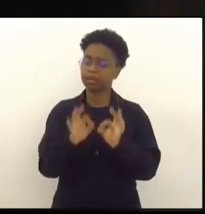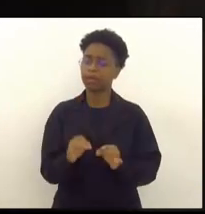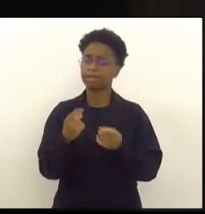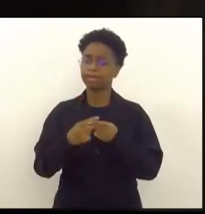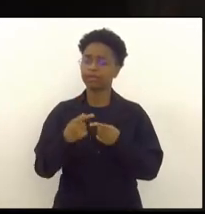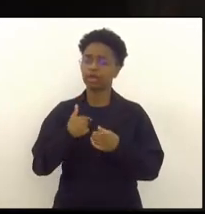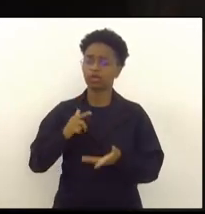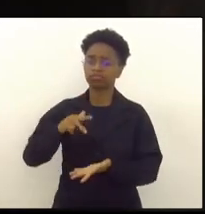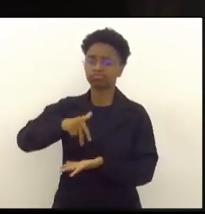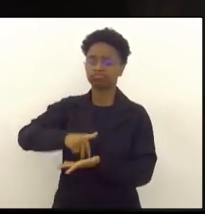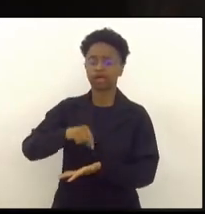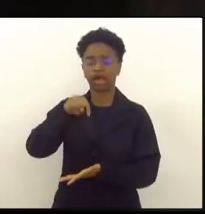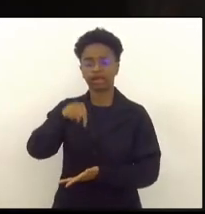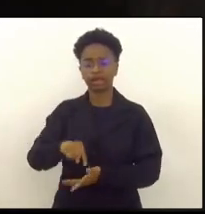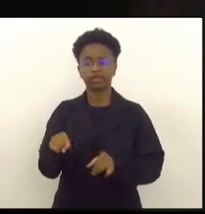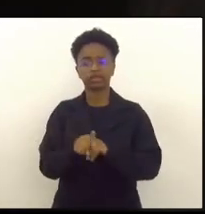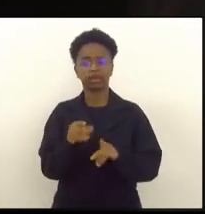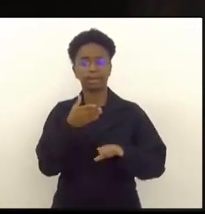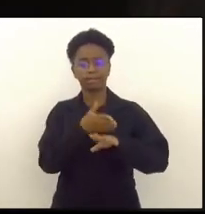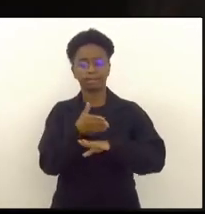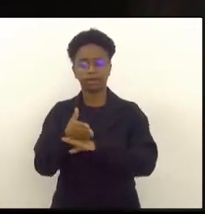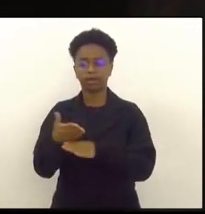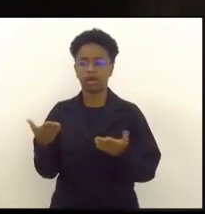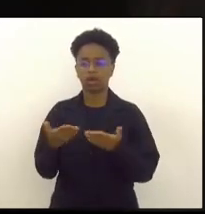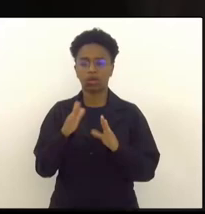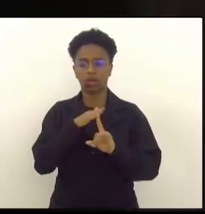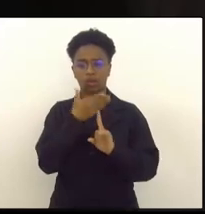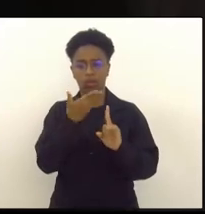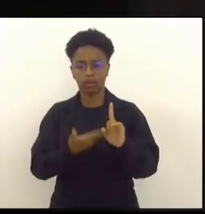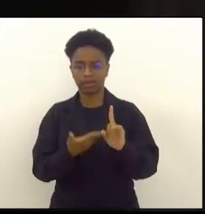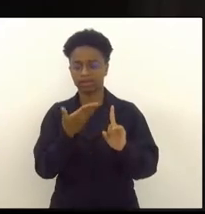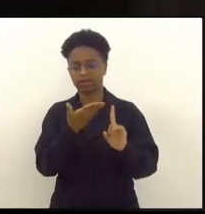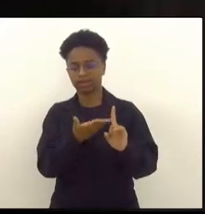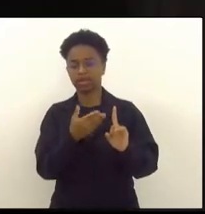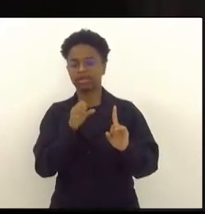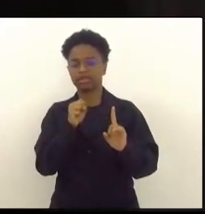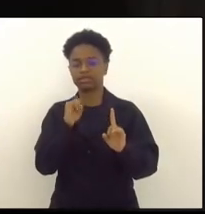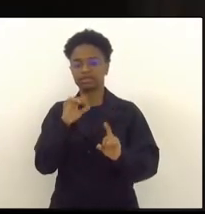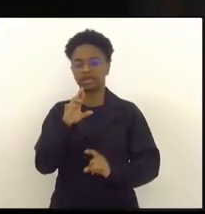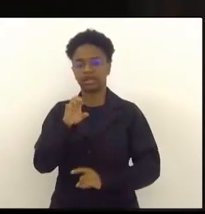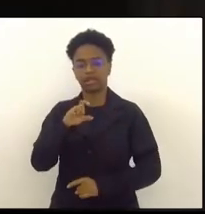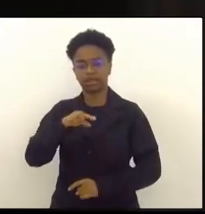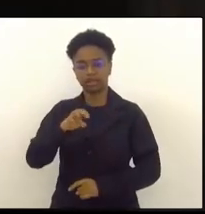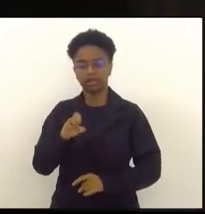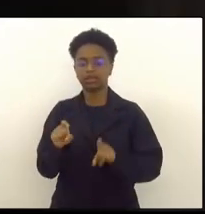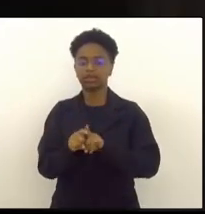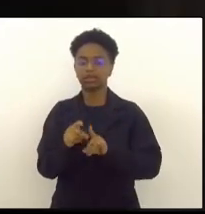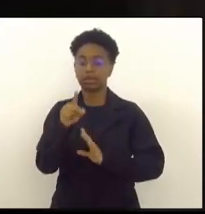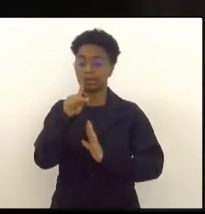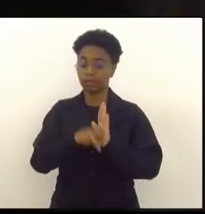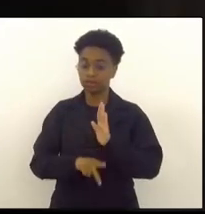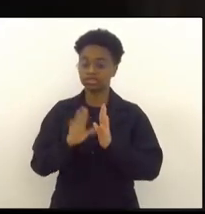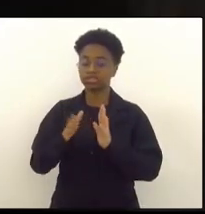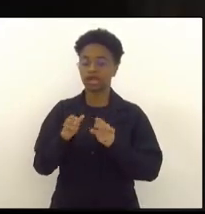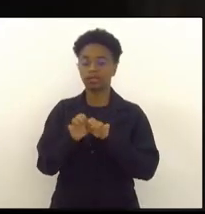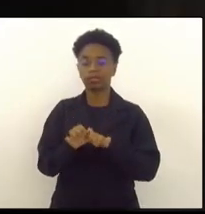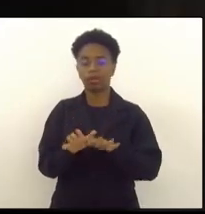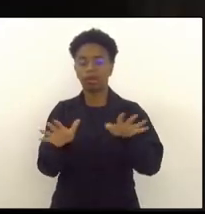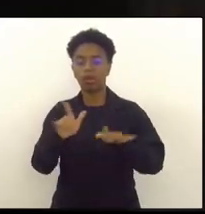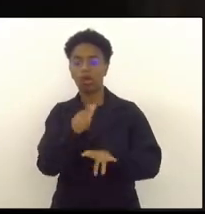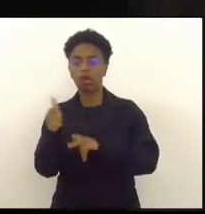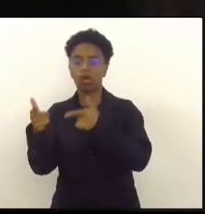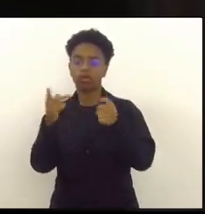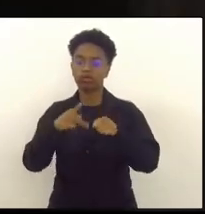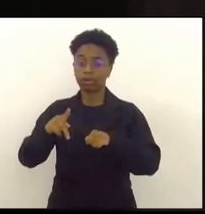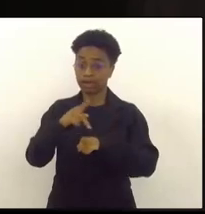estar aqui e poder participar dessa homenagem à doutora Sirlene, que esse projeto ela já está levando já para outros países.